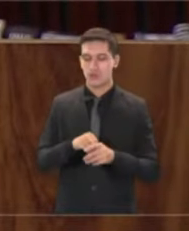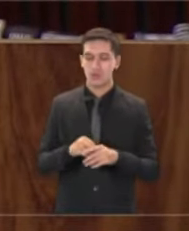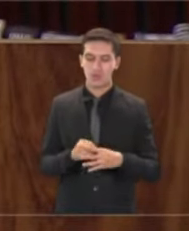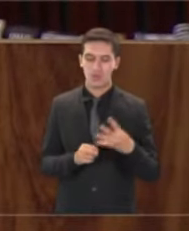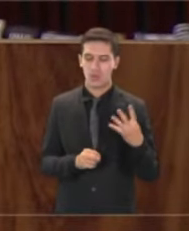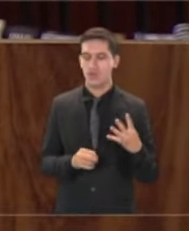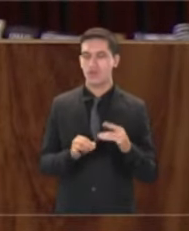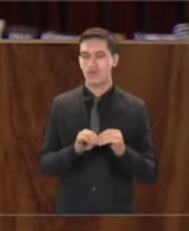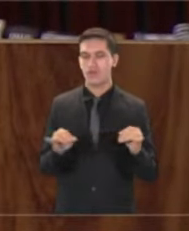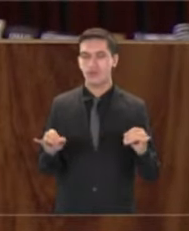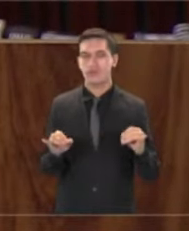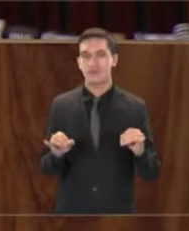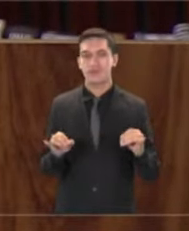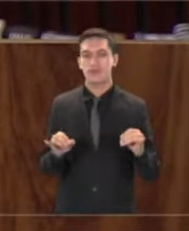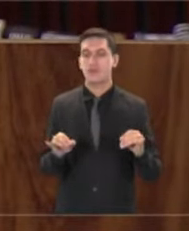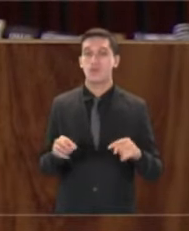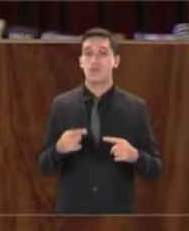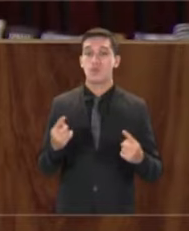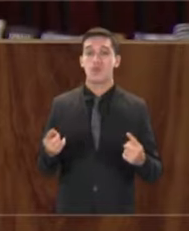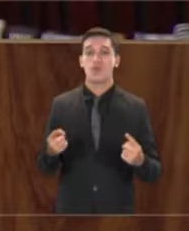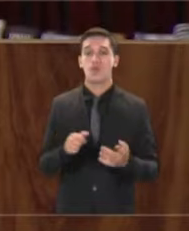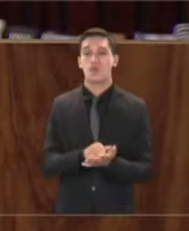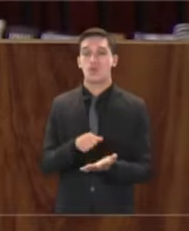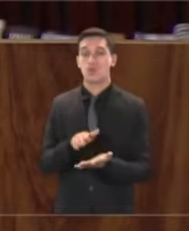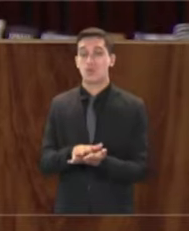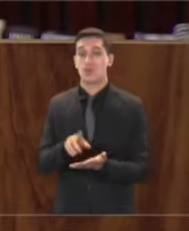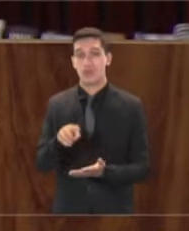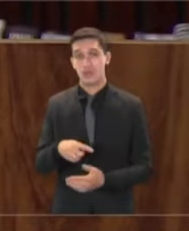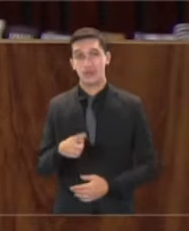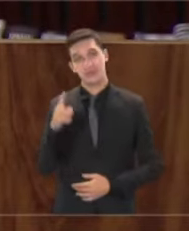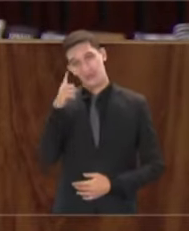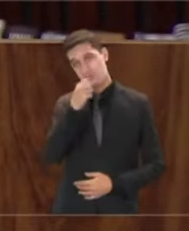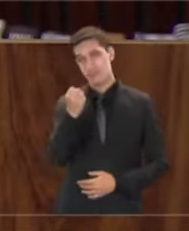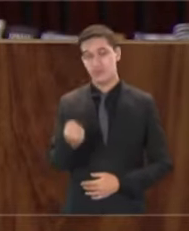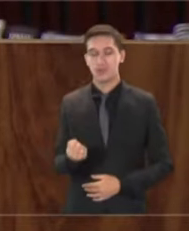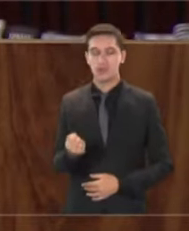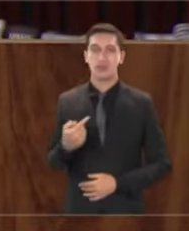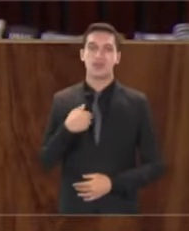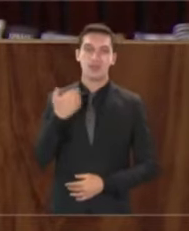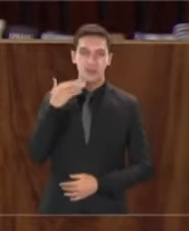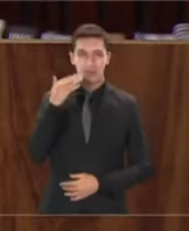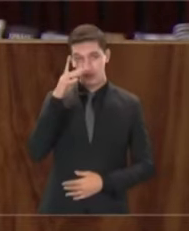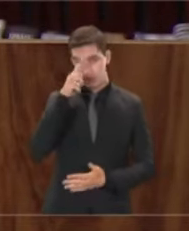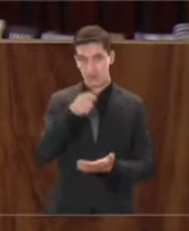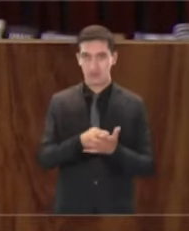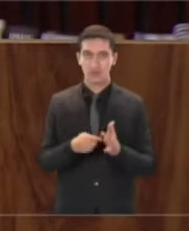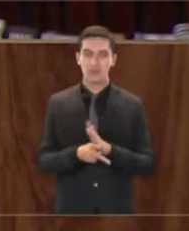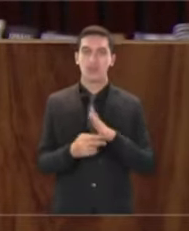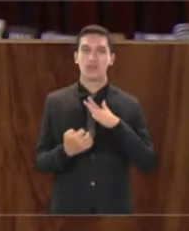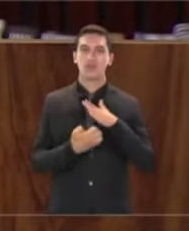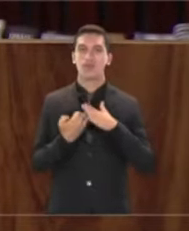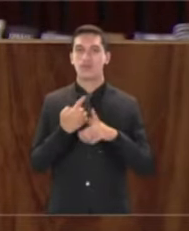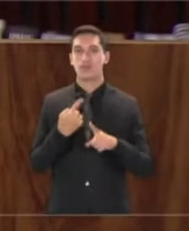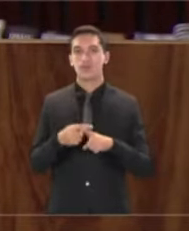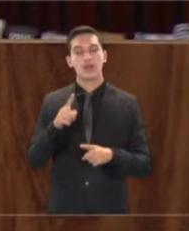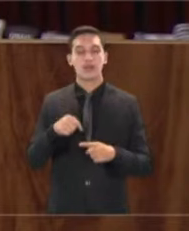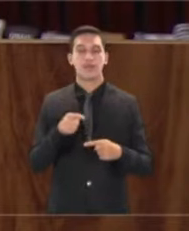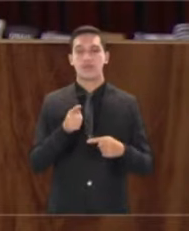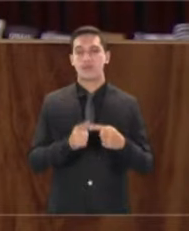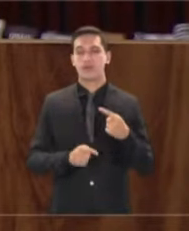termos que a multa é pesada. Eu entendo a decisão da empresa, porque é